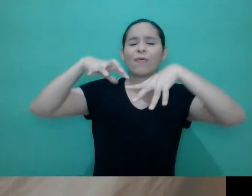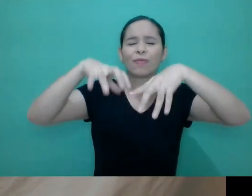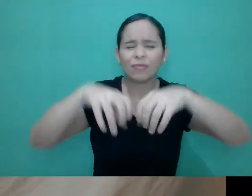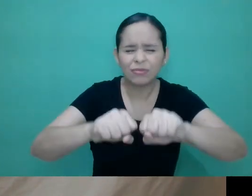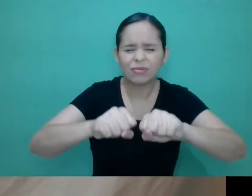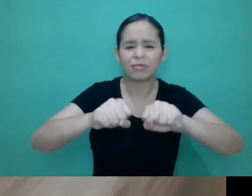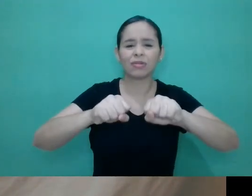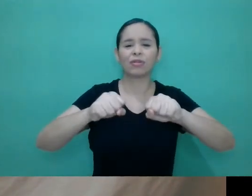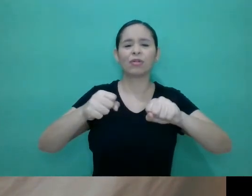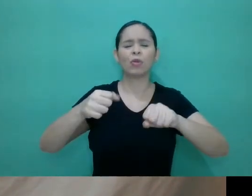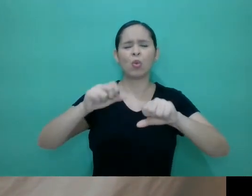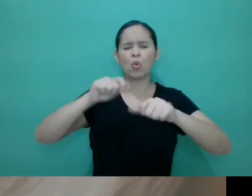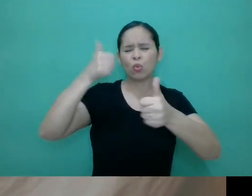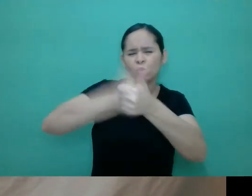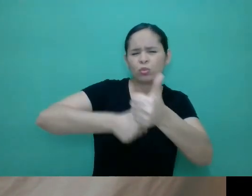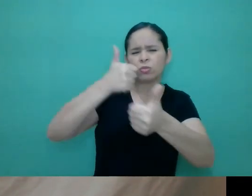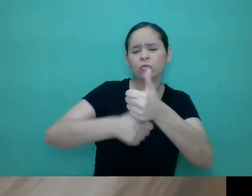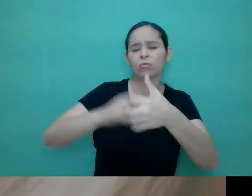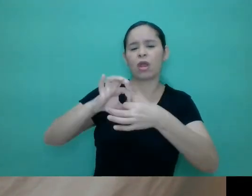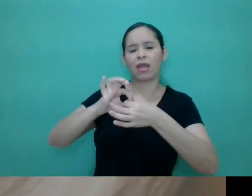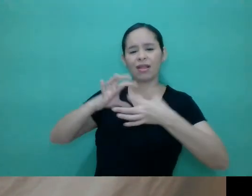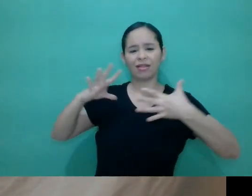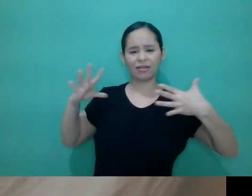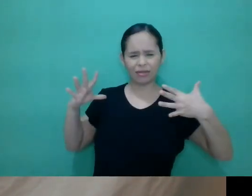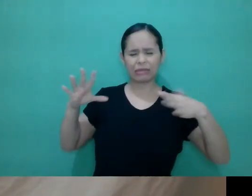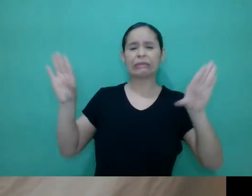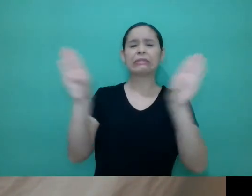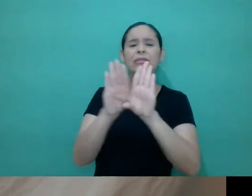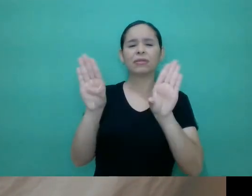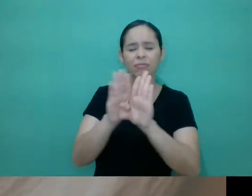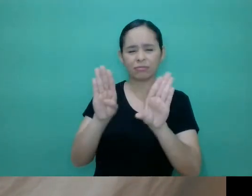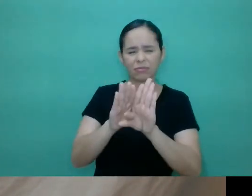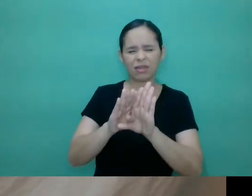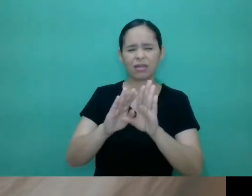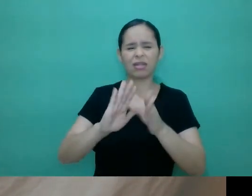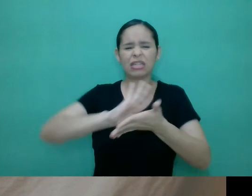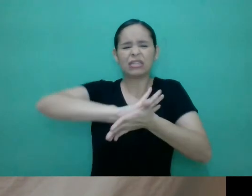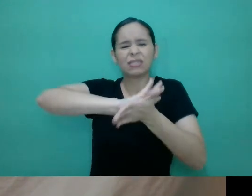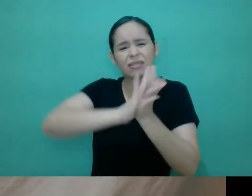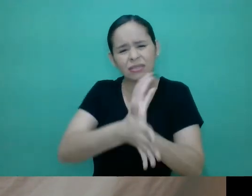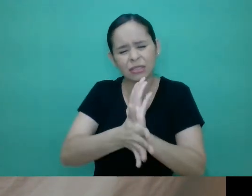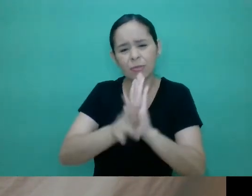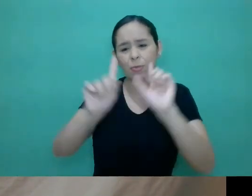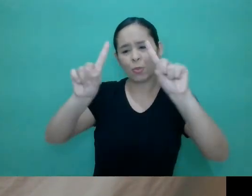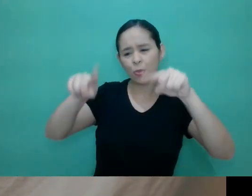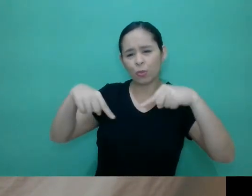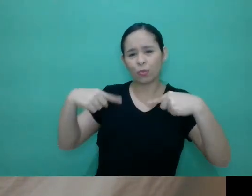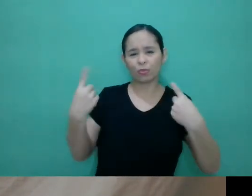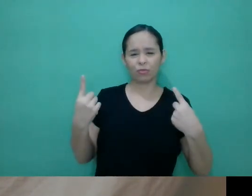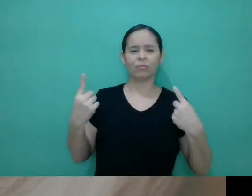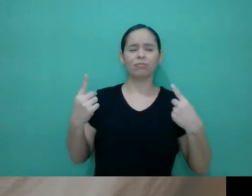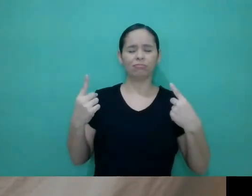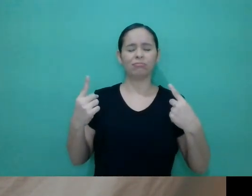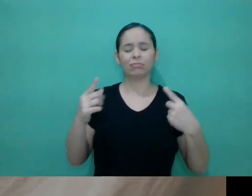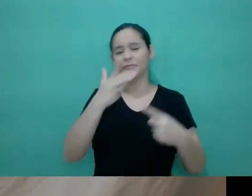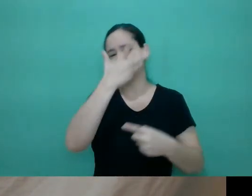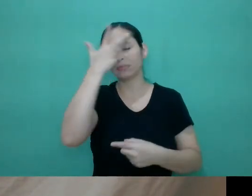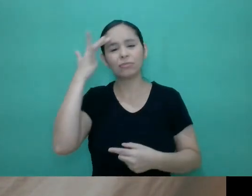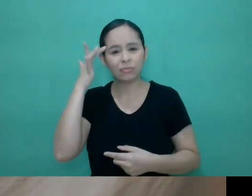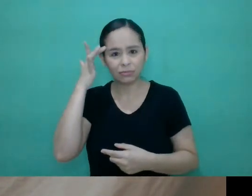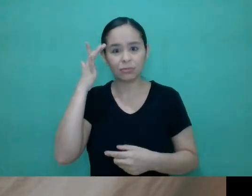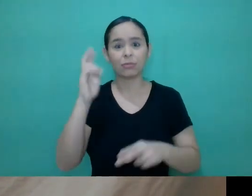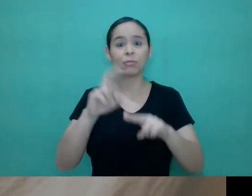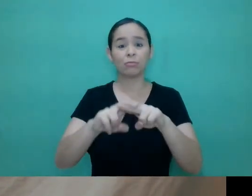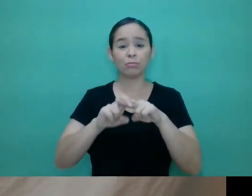pela liberdade, reflexão sobre o conceito de crime contra a humanidade, formas contemporâneas de escravidão, né? Então vai ser uma mãe